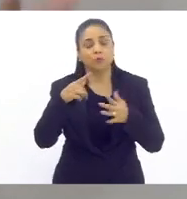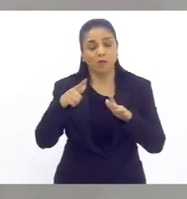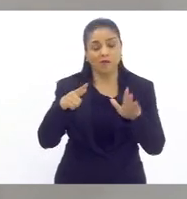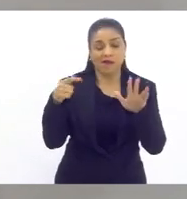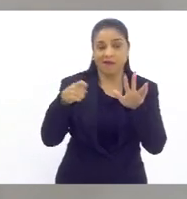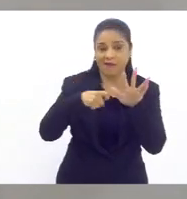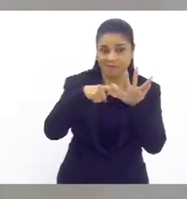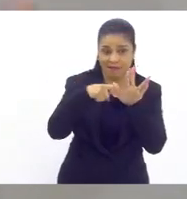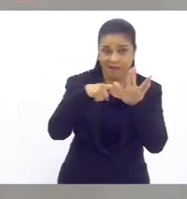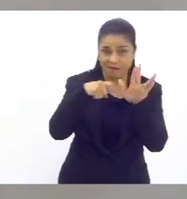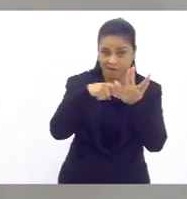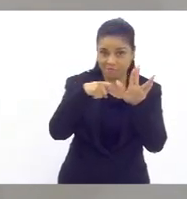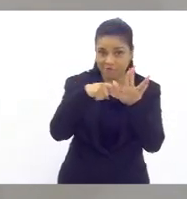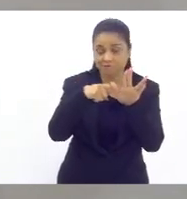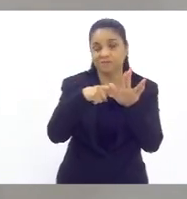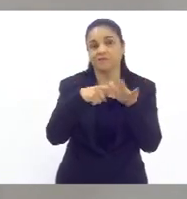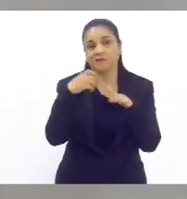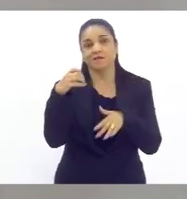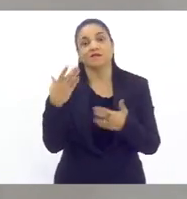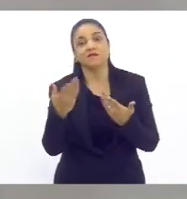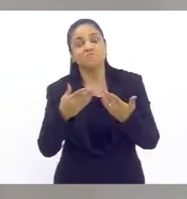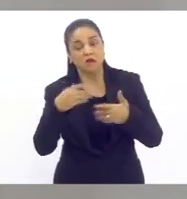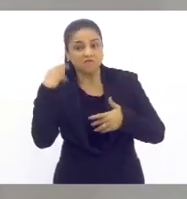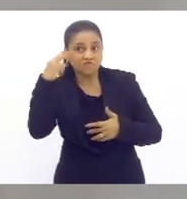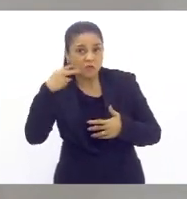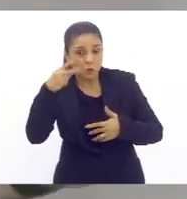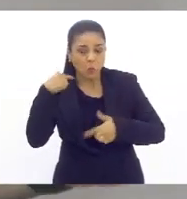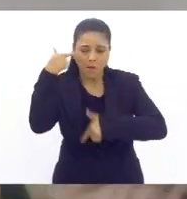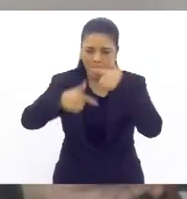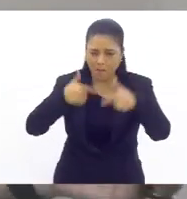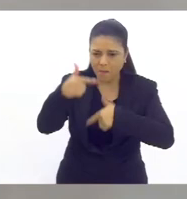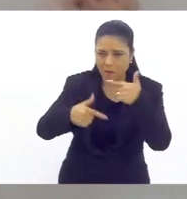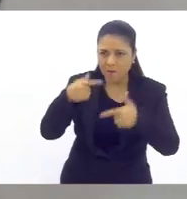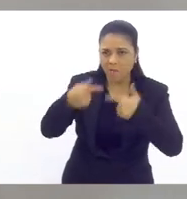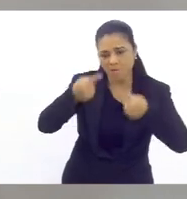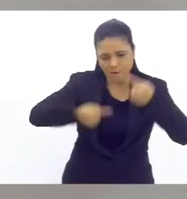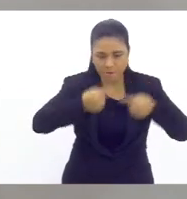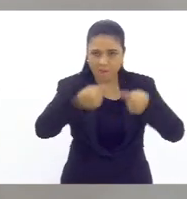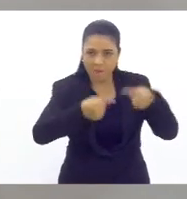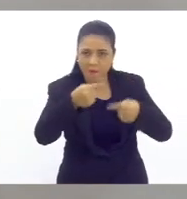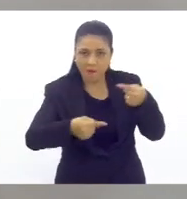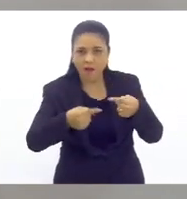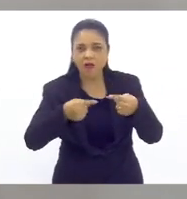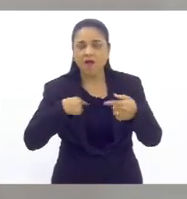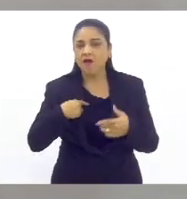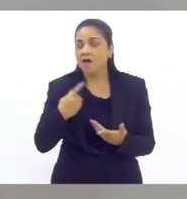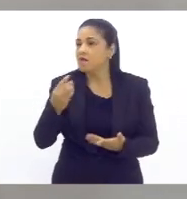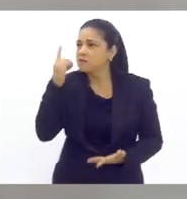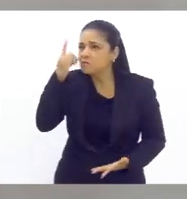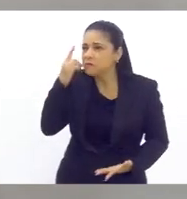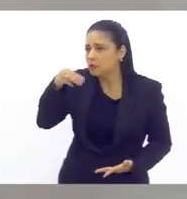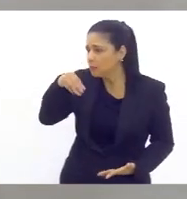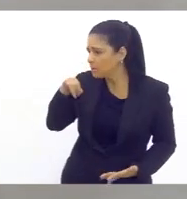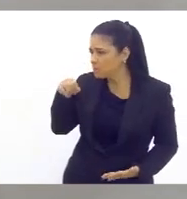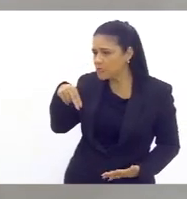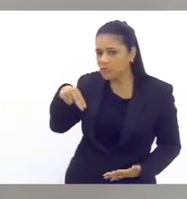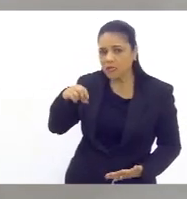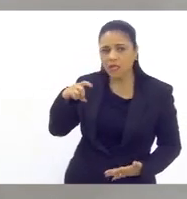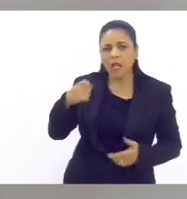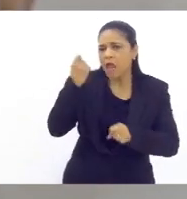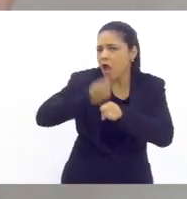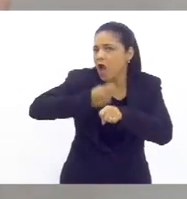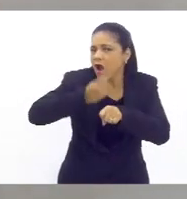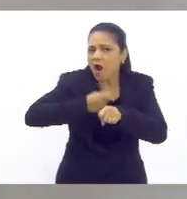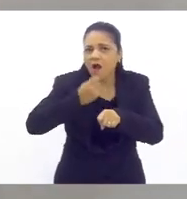trazer depois para os vereadores de poder avançar nesse debate porque acima de tudo Menk é uma ignorância e é uma e é